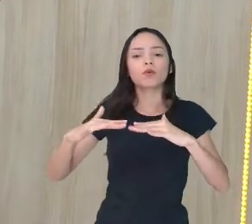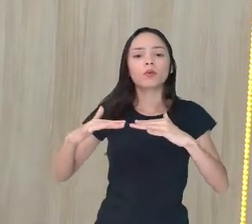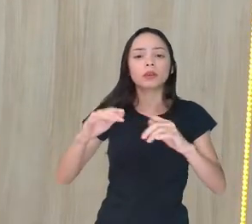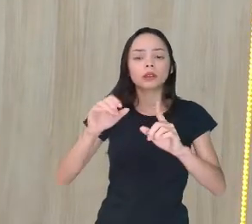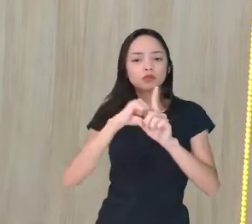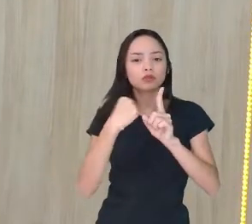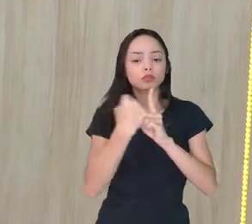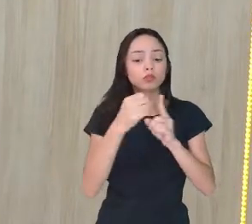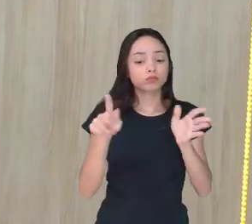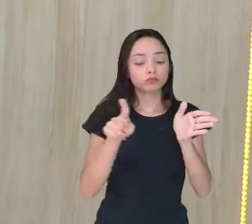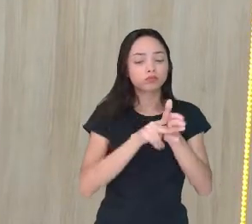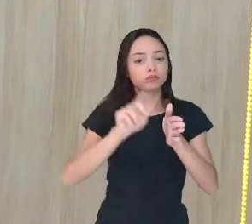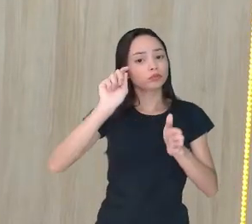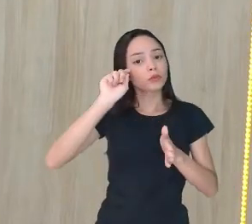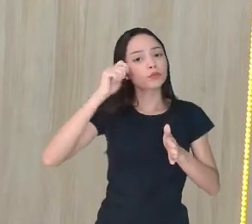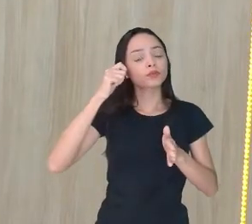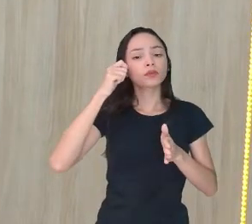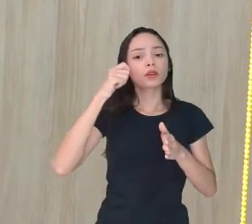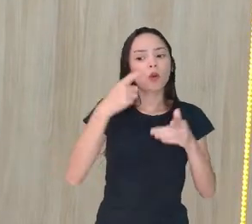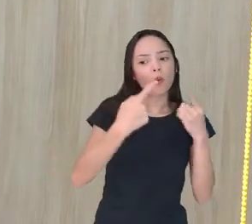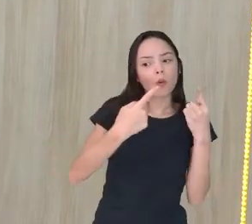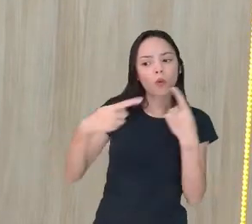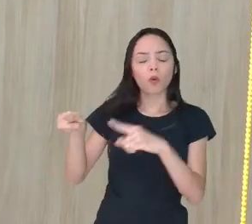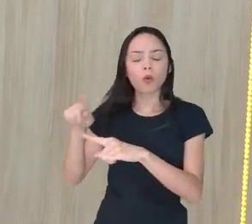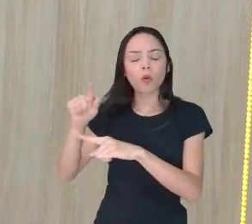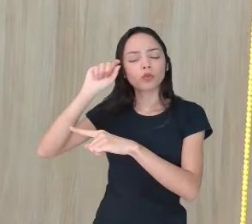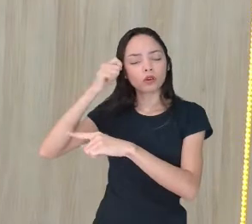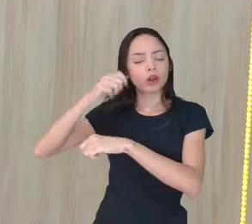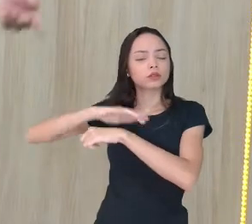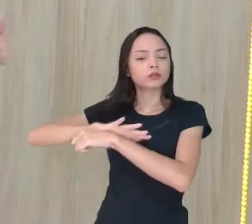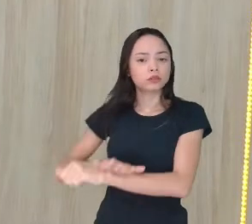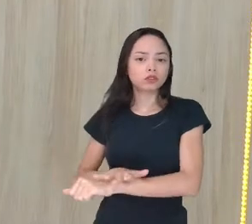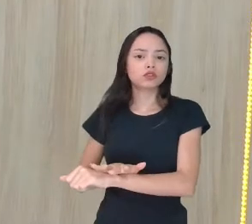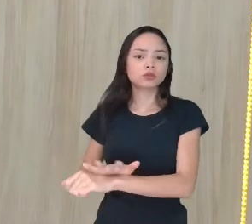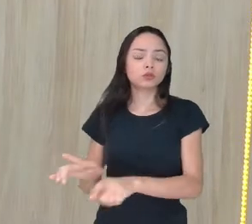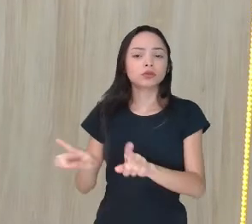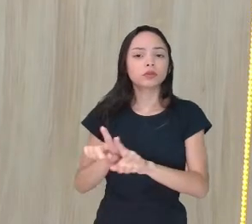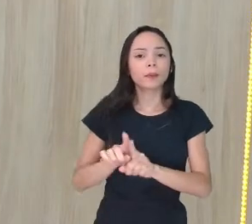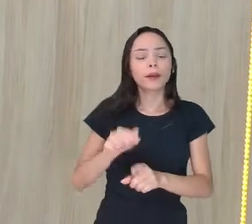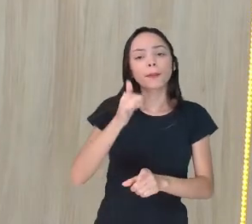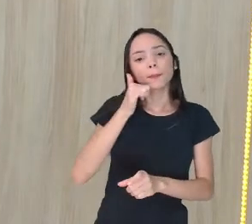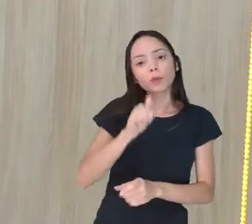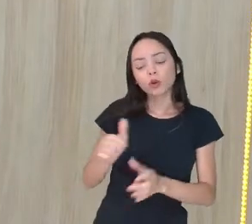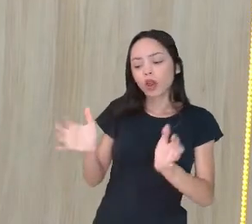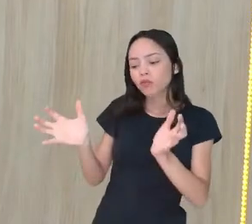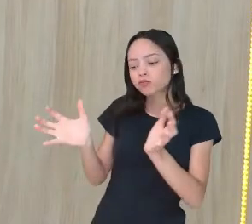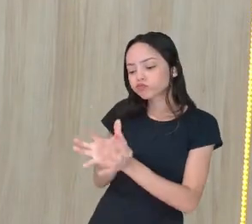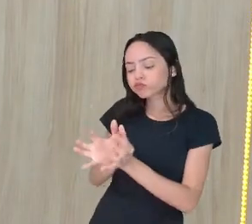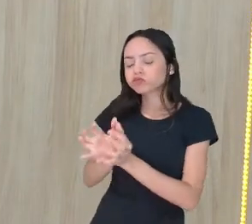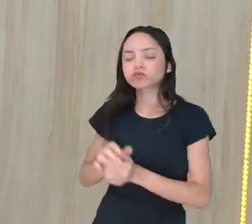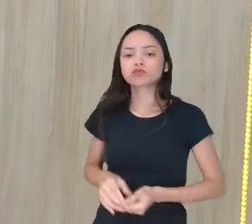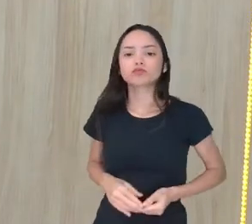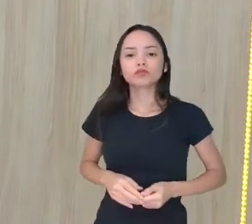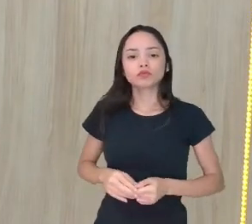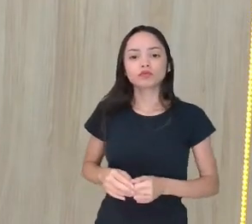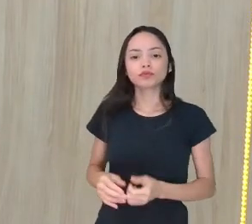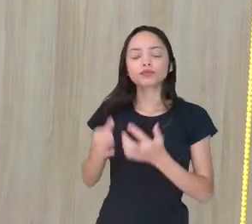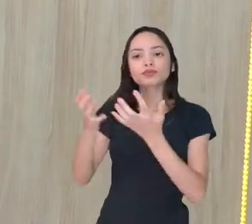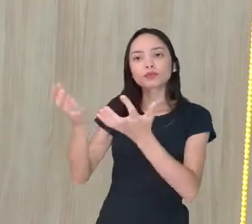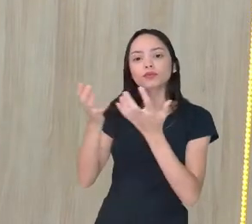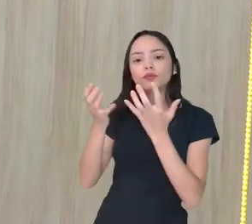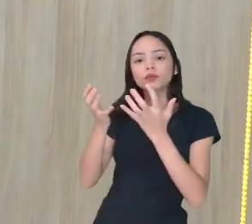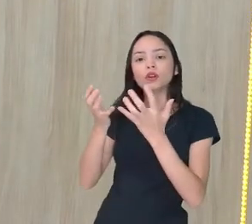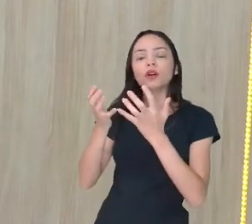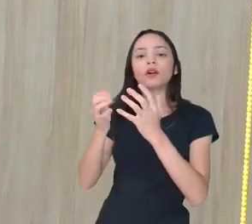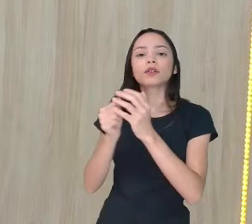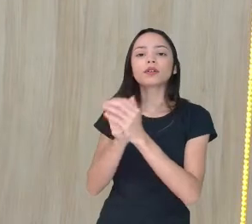ali contra essas práticas racistas, né? As mulheres de um determinado local, elas desejam a